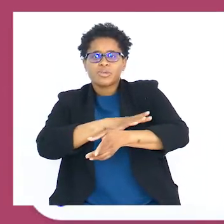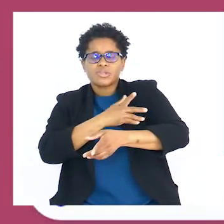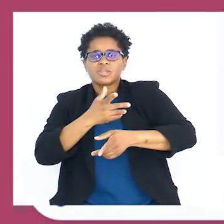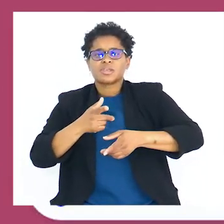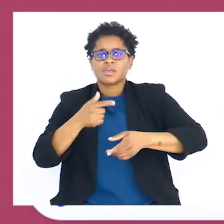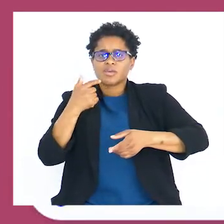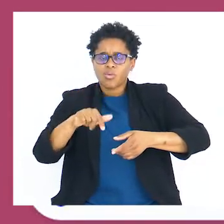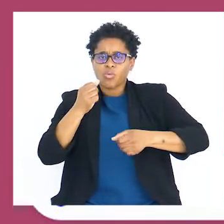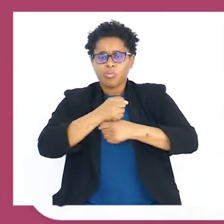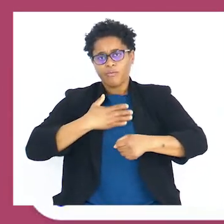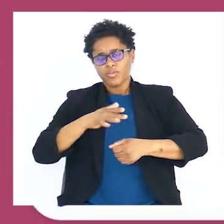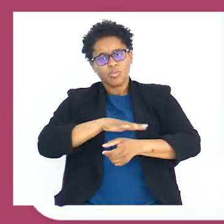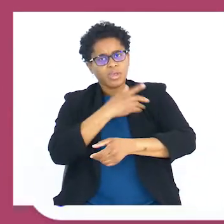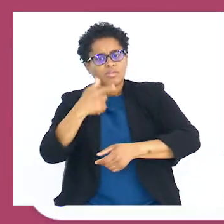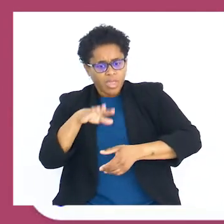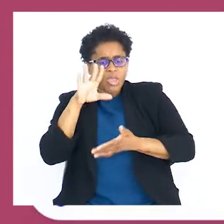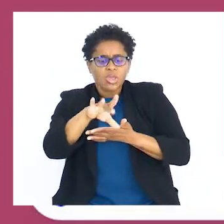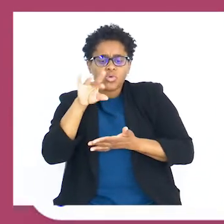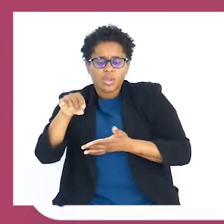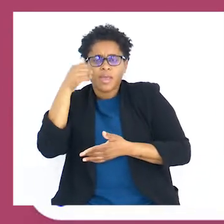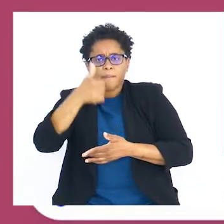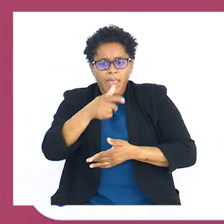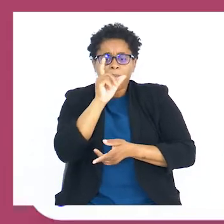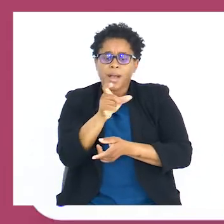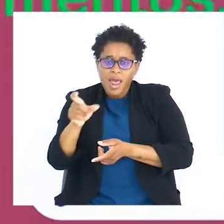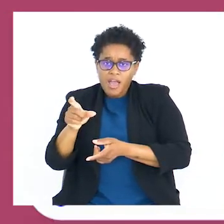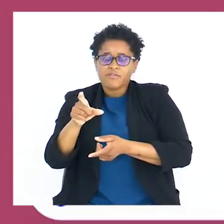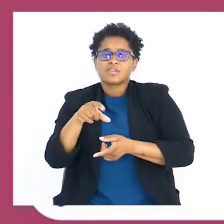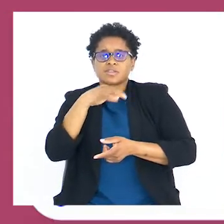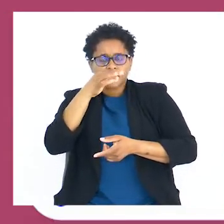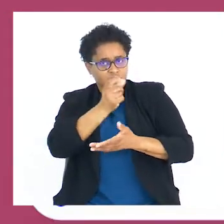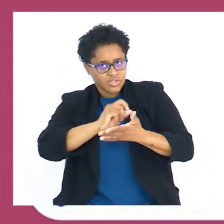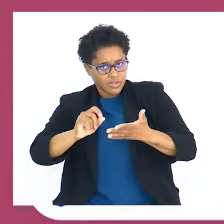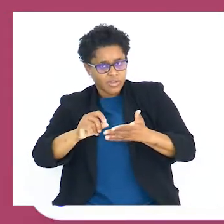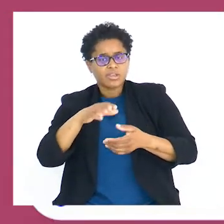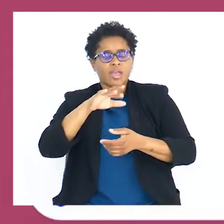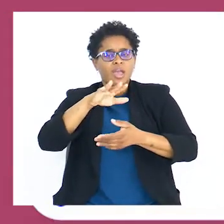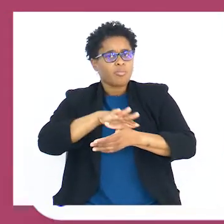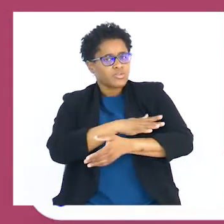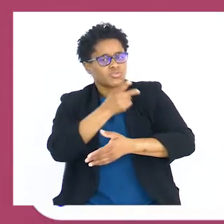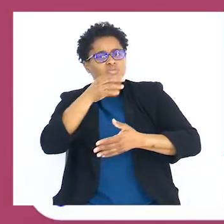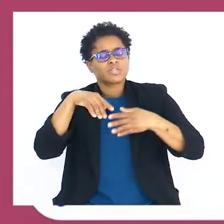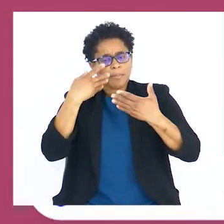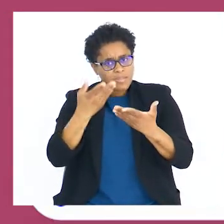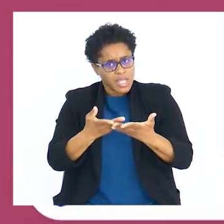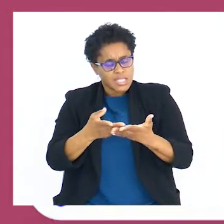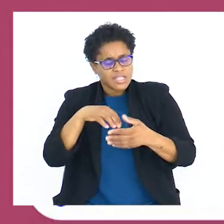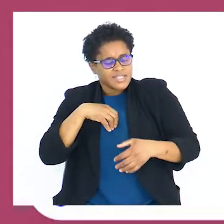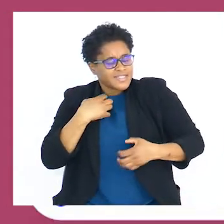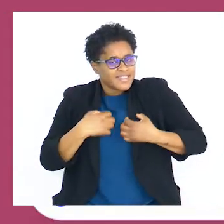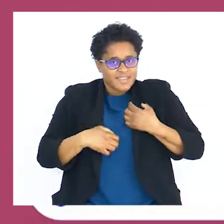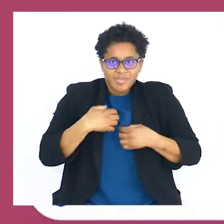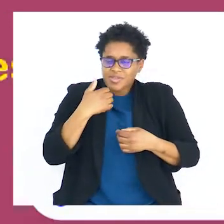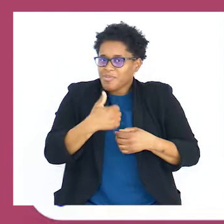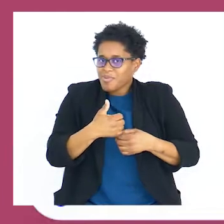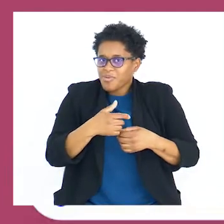poeta tem que escolher muito bem as palavras que usa. A poesia exprime sentimentos, bons